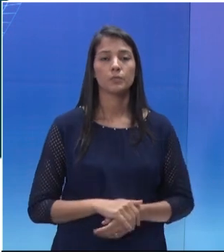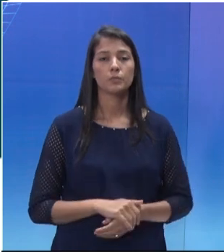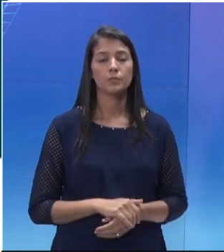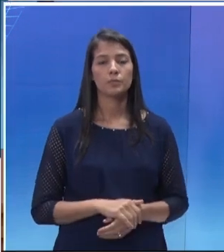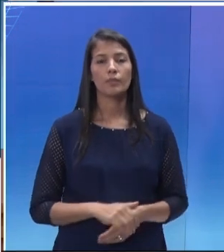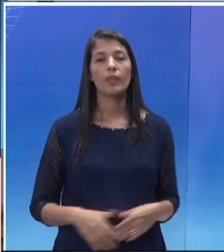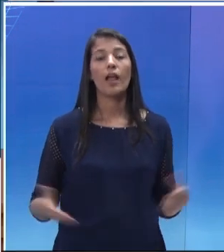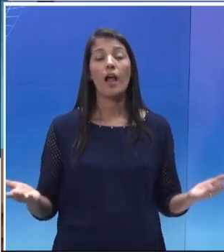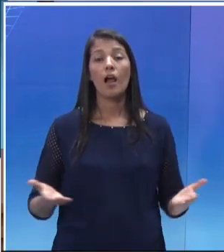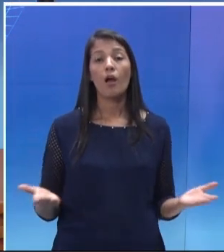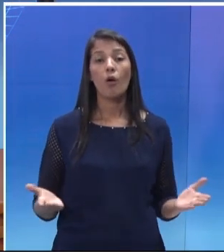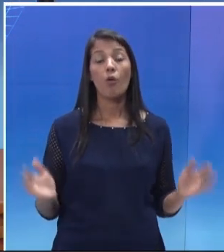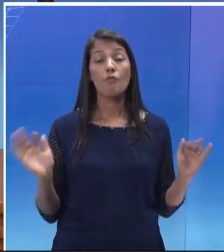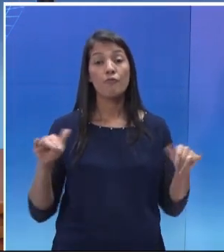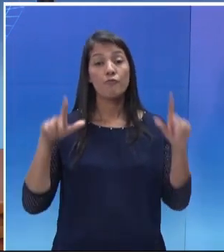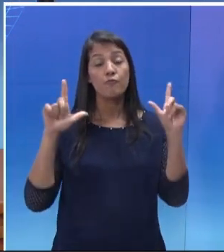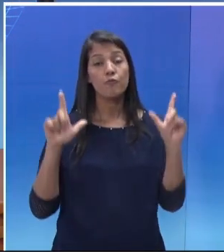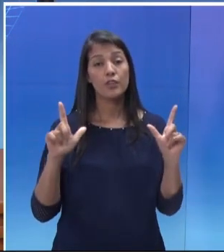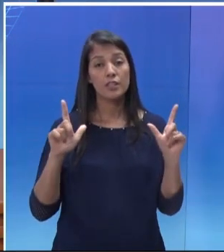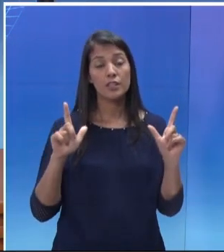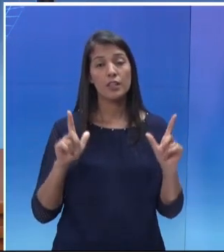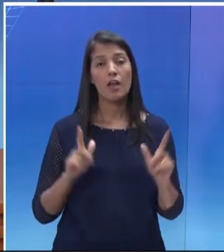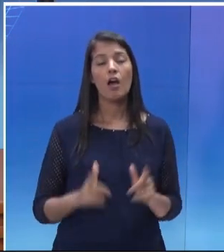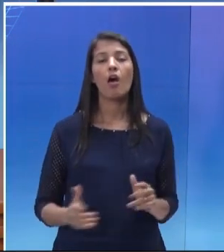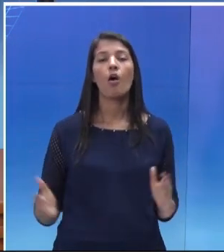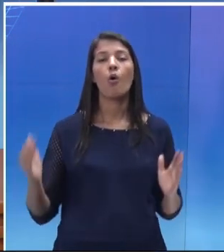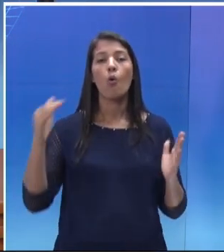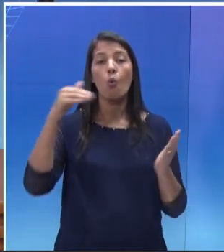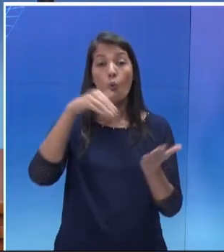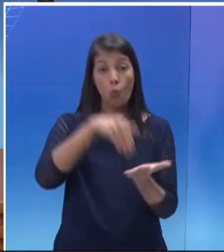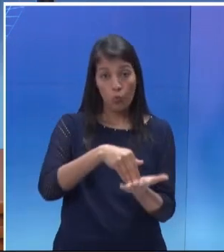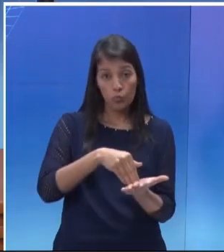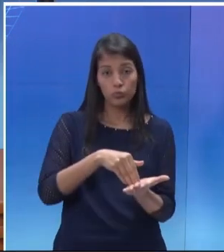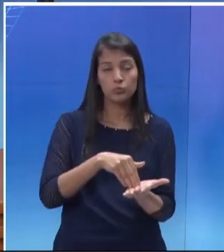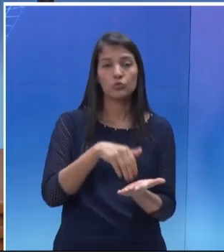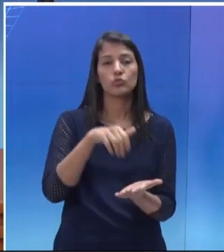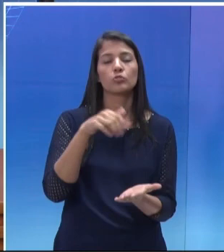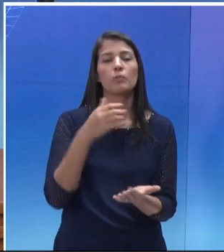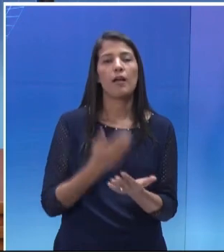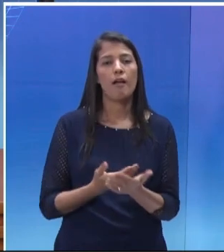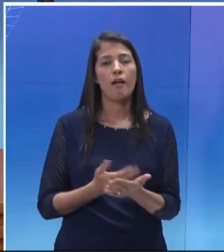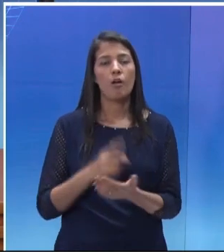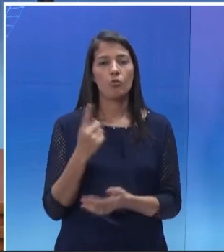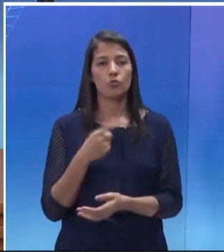chegando por fim mais essa nossa última aula, essa segunda aula nossa,